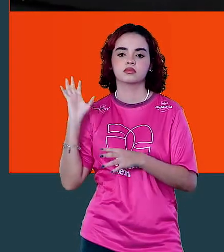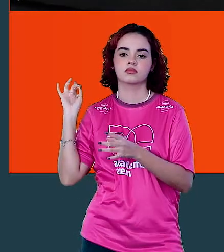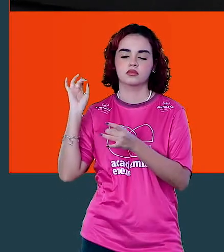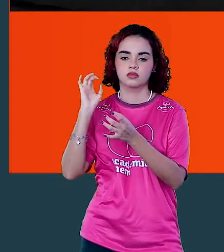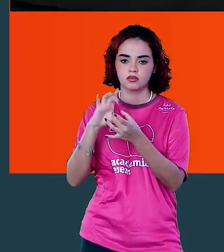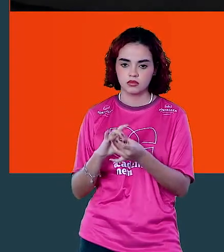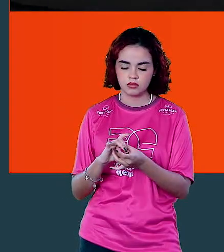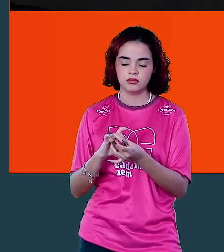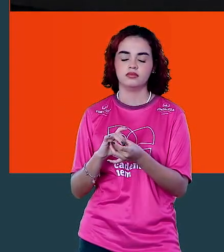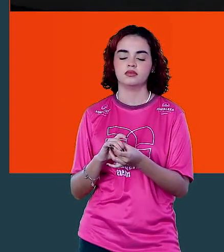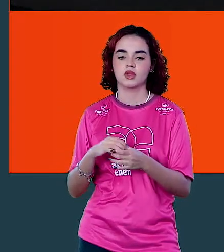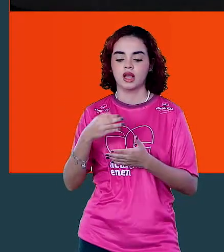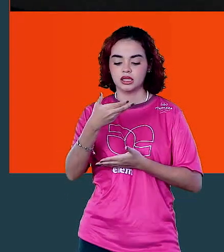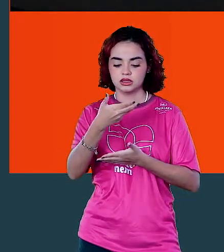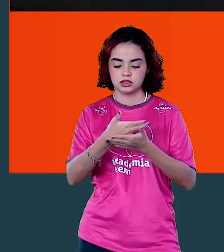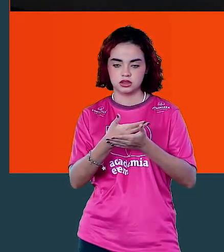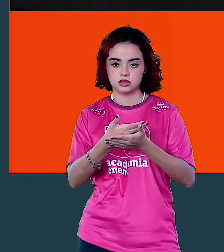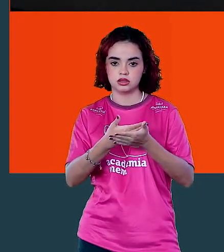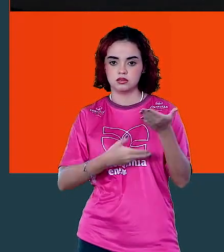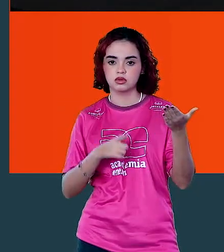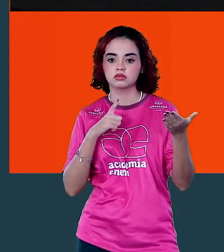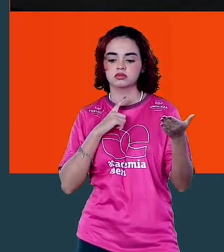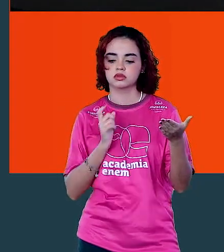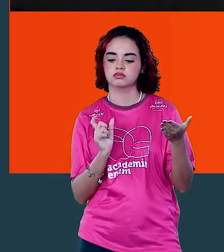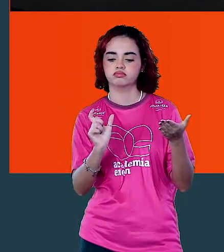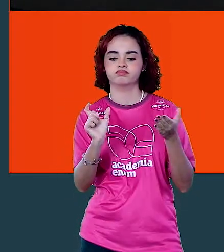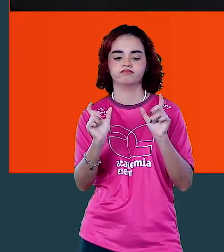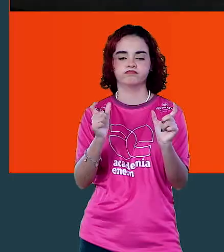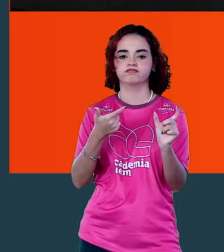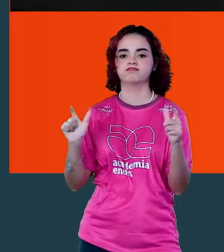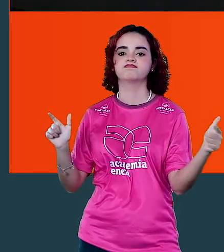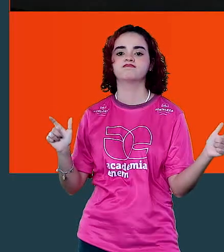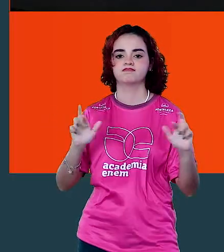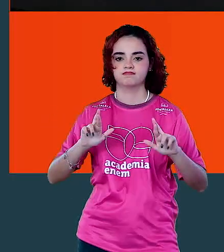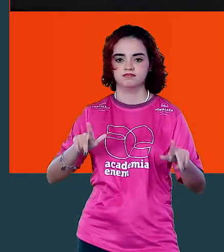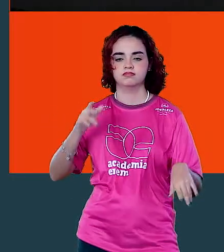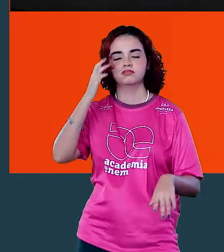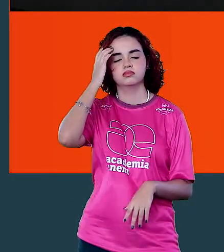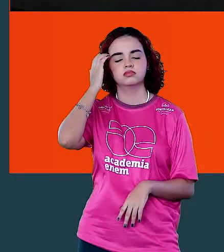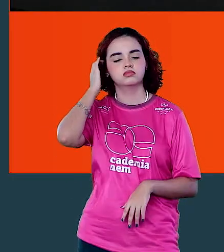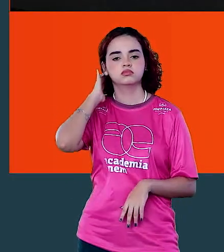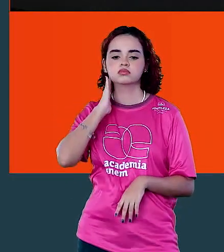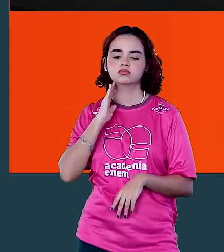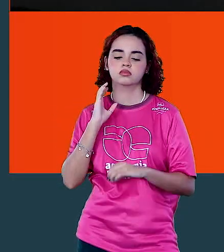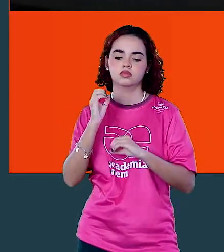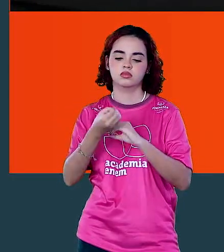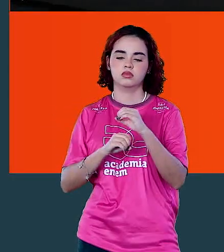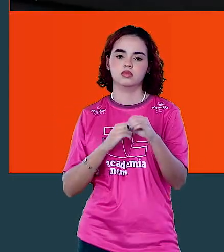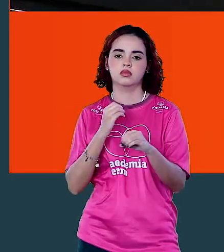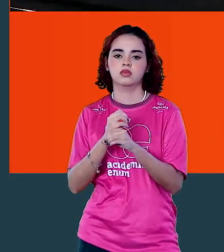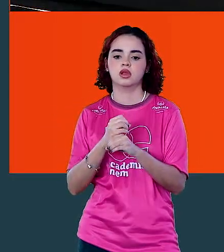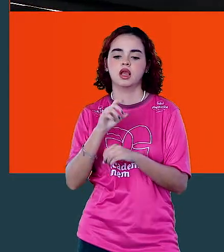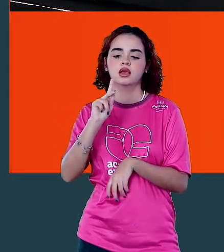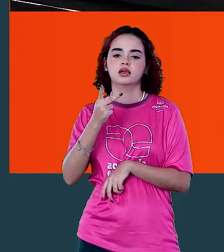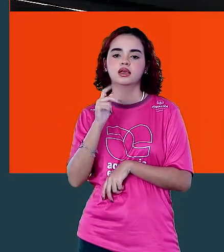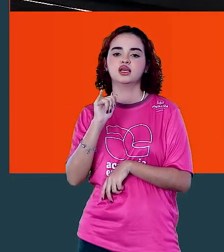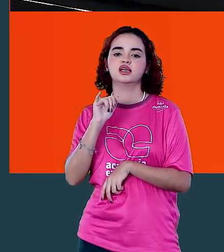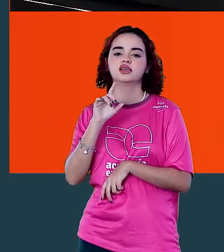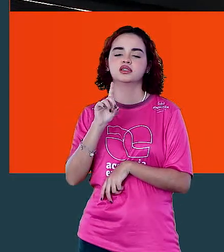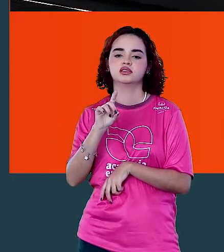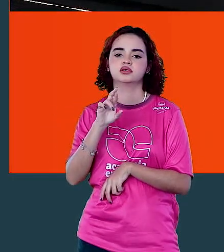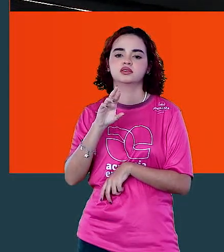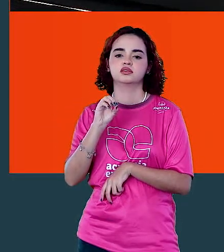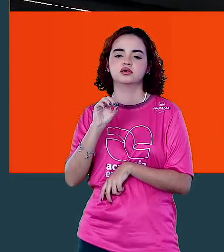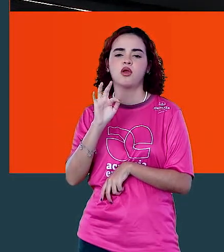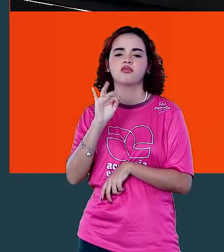provas, ele pode colocar outros nomes para vocês. Essa molécula aqui, ela é uma molécula hidrofílica. Ixi, meu